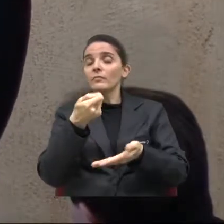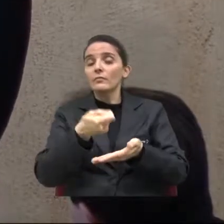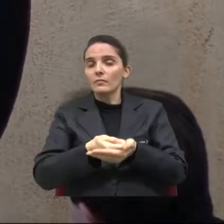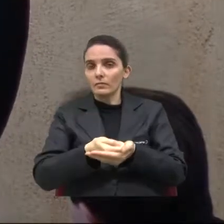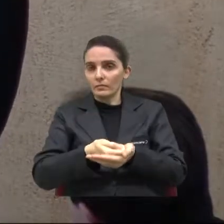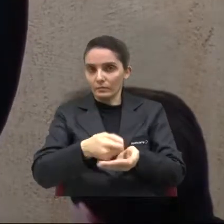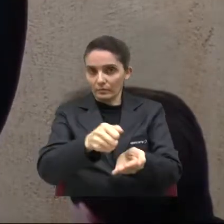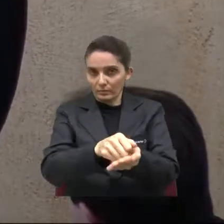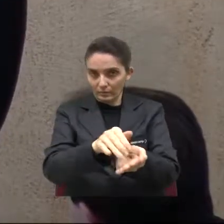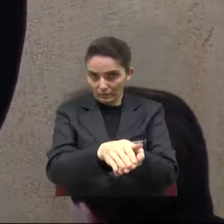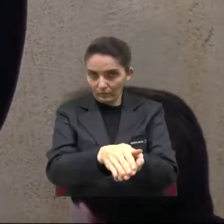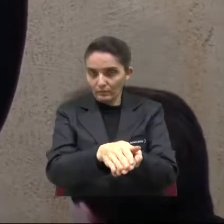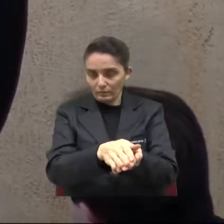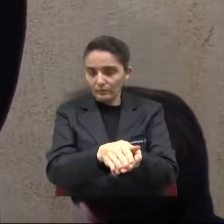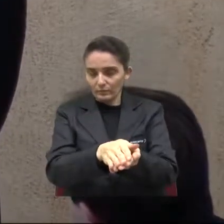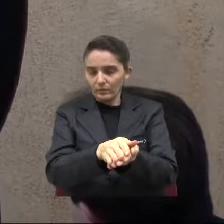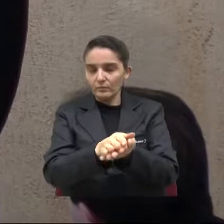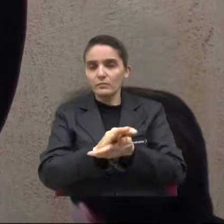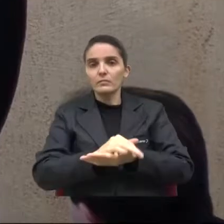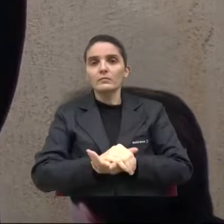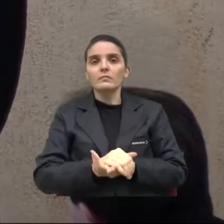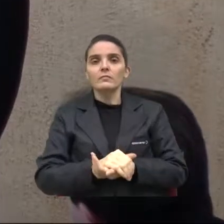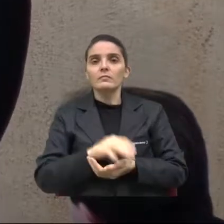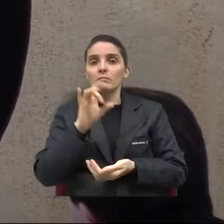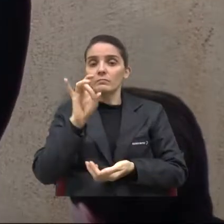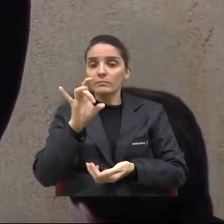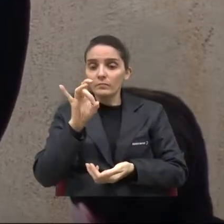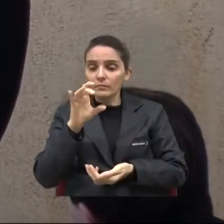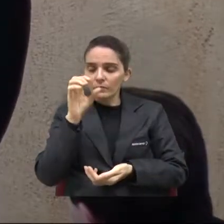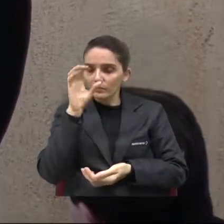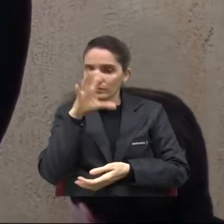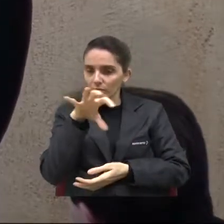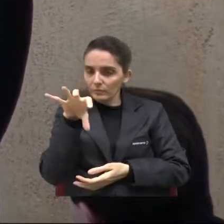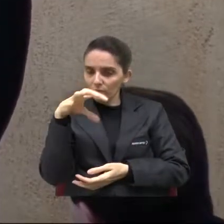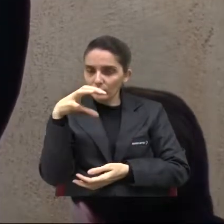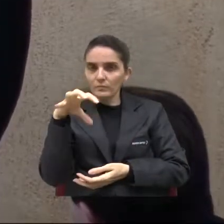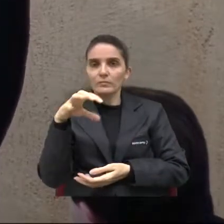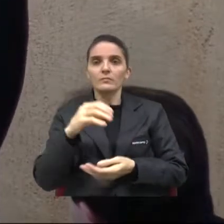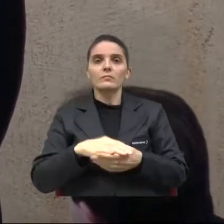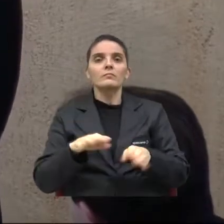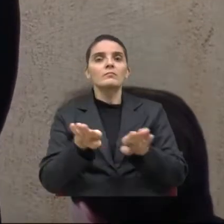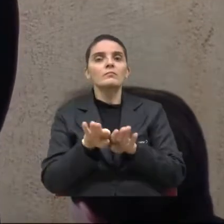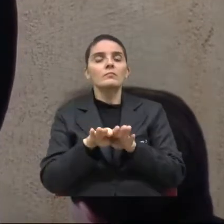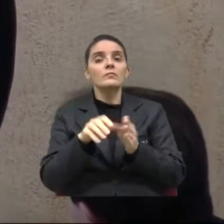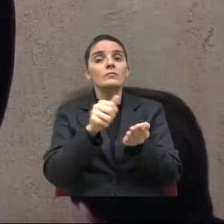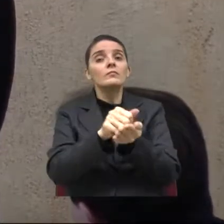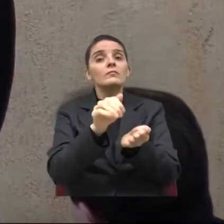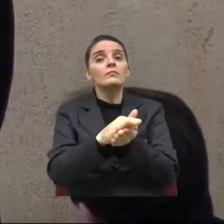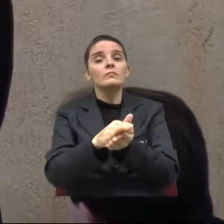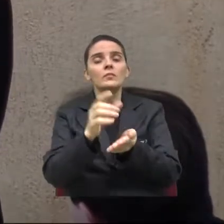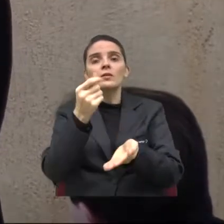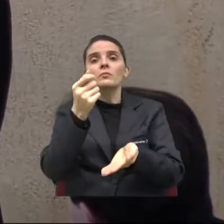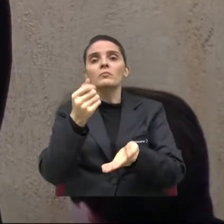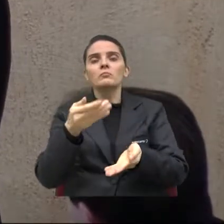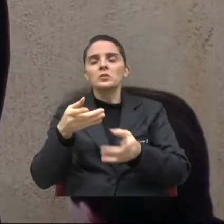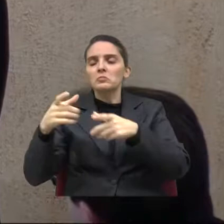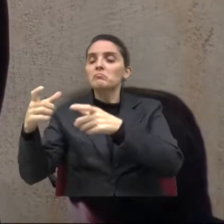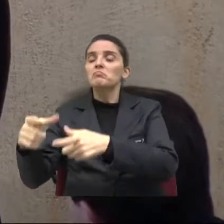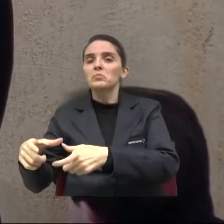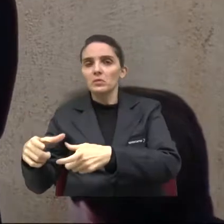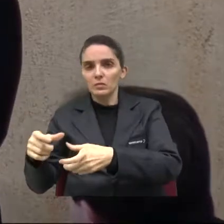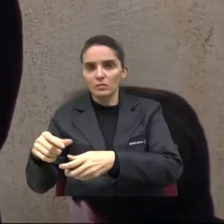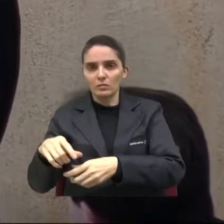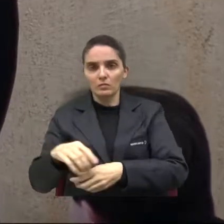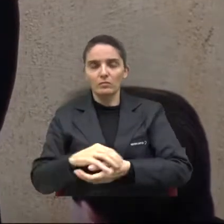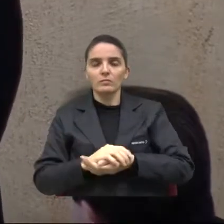por essas multas em cada radar, e também o destino dessas multas, vereador Rafael, o senhor